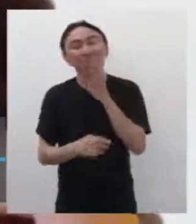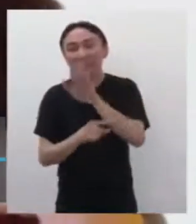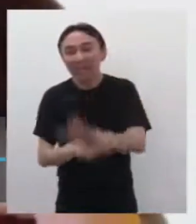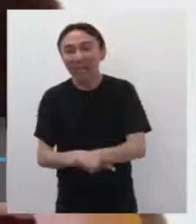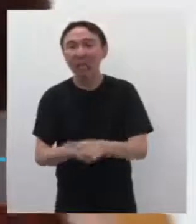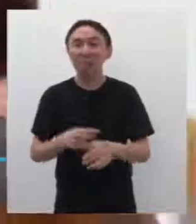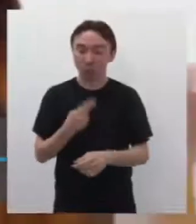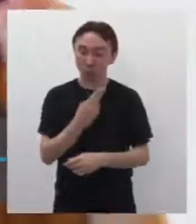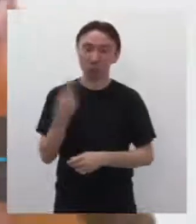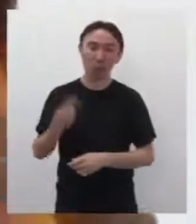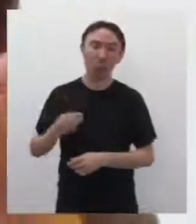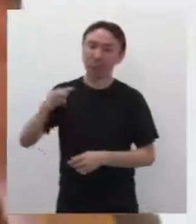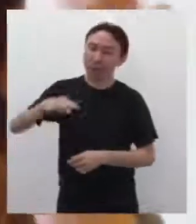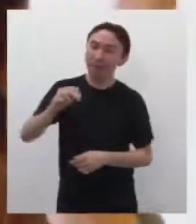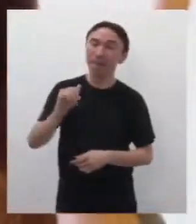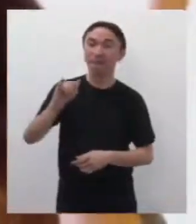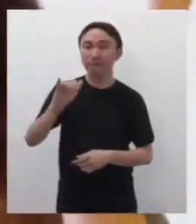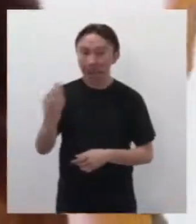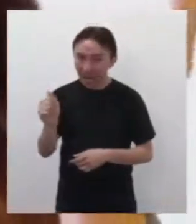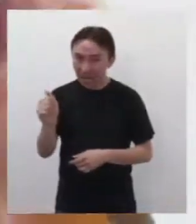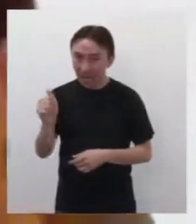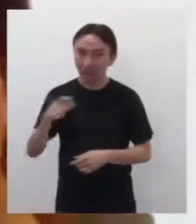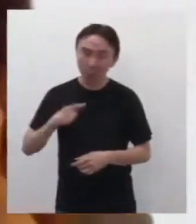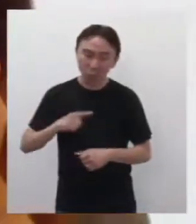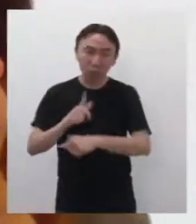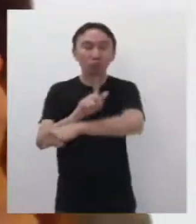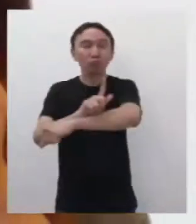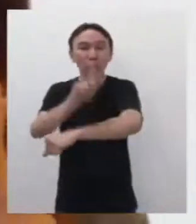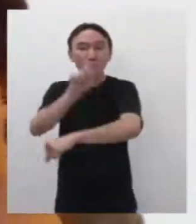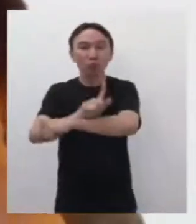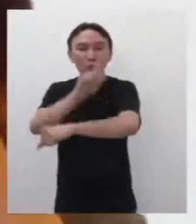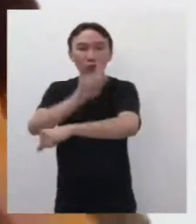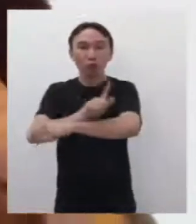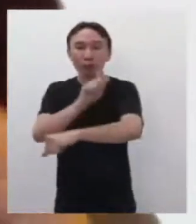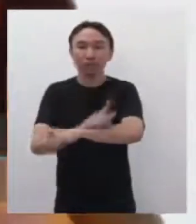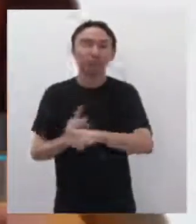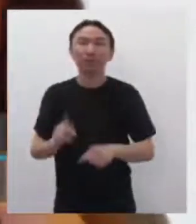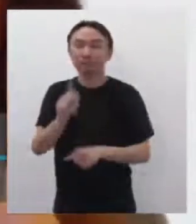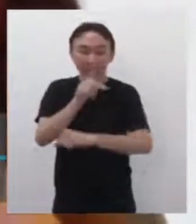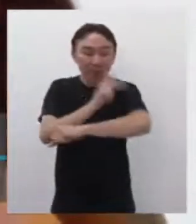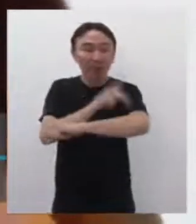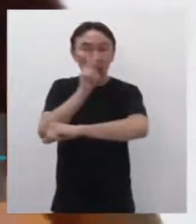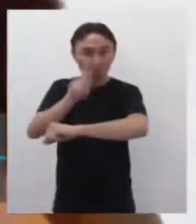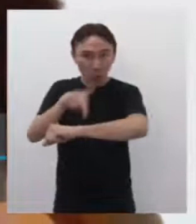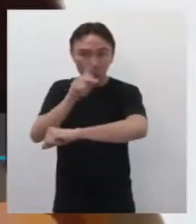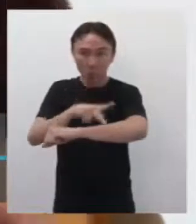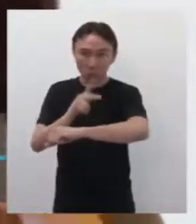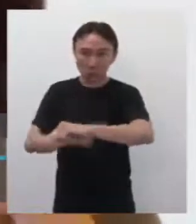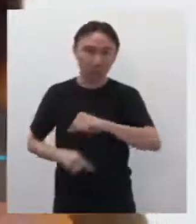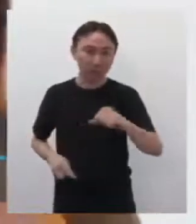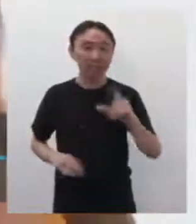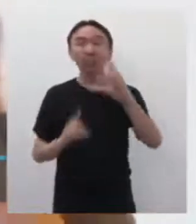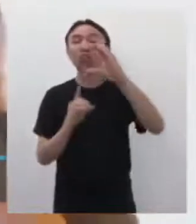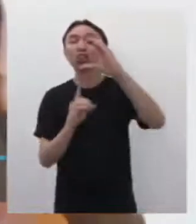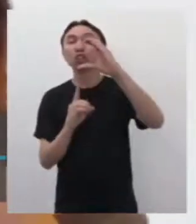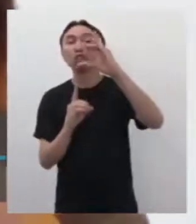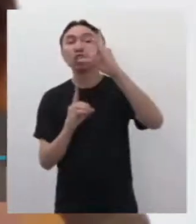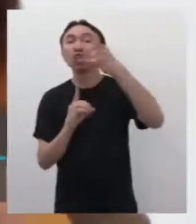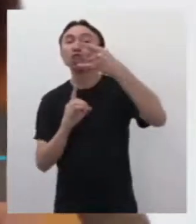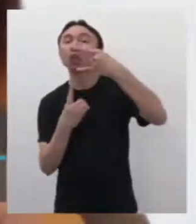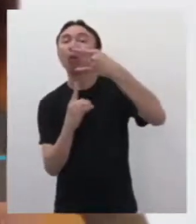gerente pedagógica do Descomplica para Escolas, né? O Descomplica para Escolas é uma unidade que surgiu no